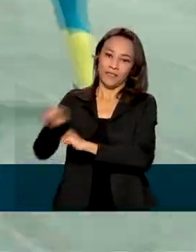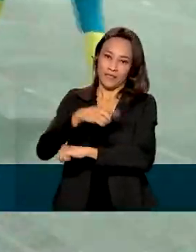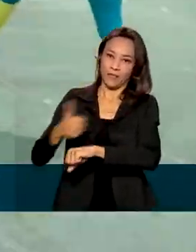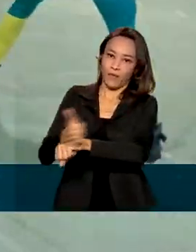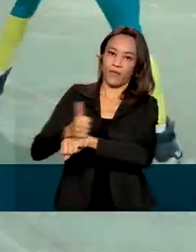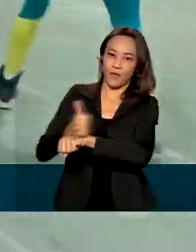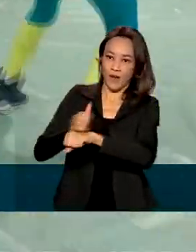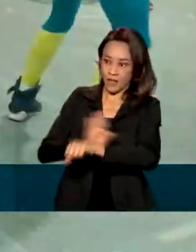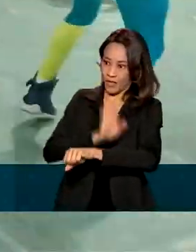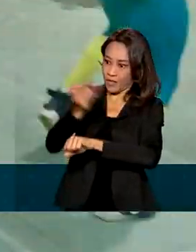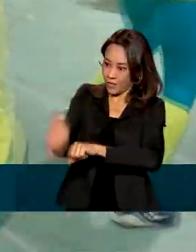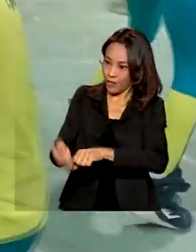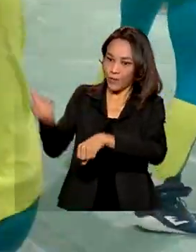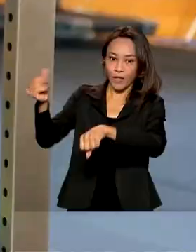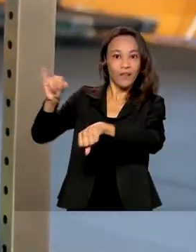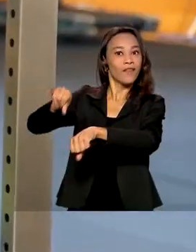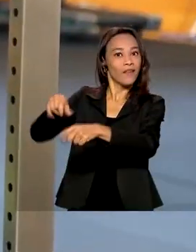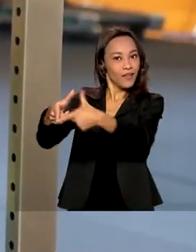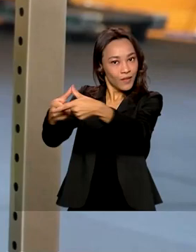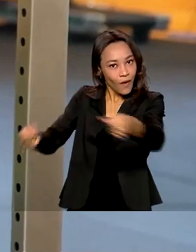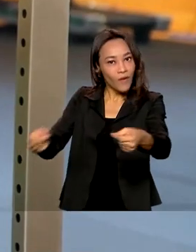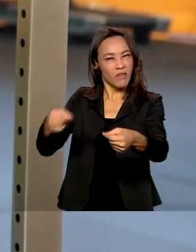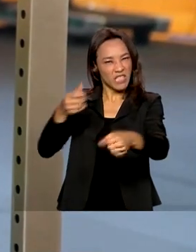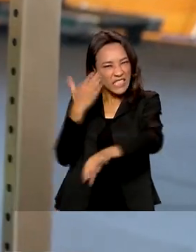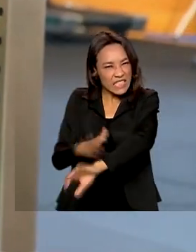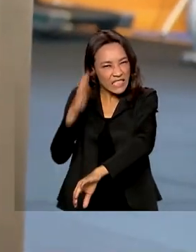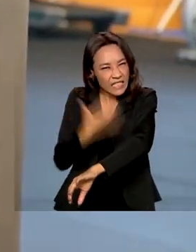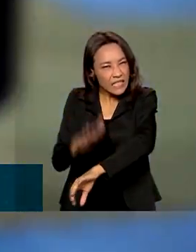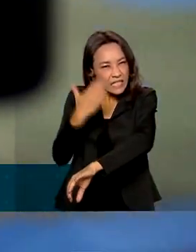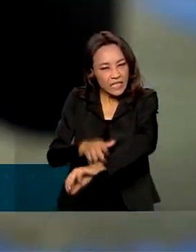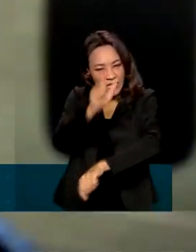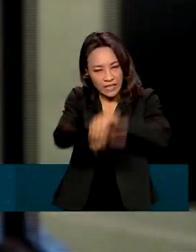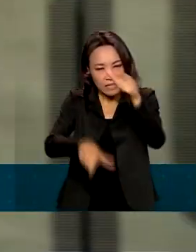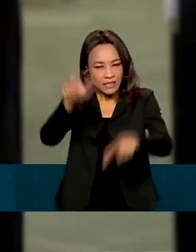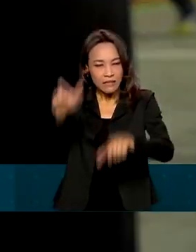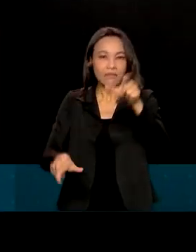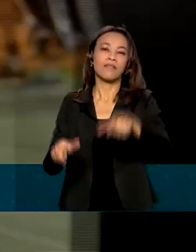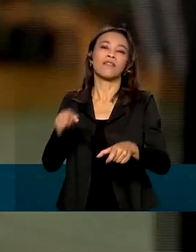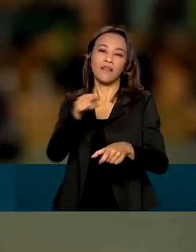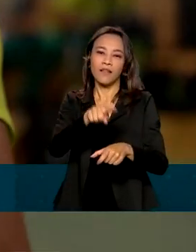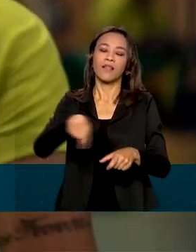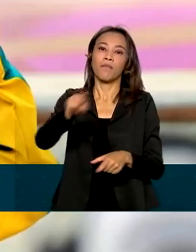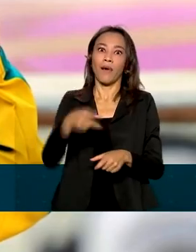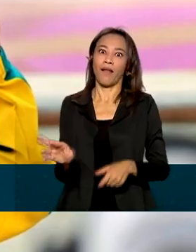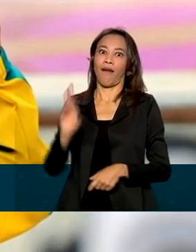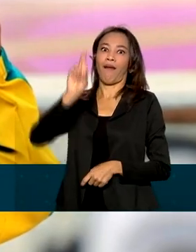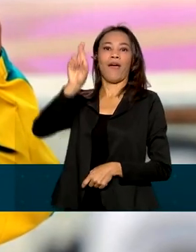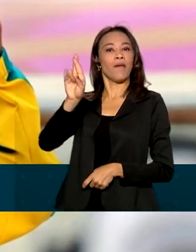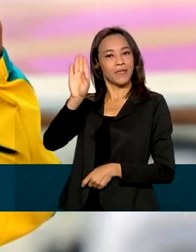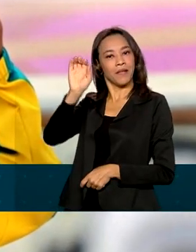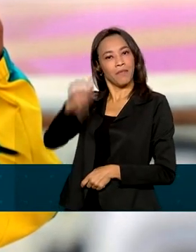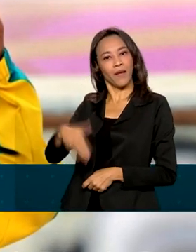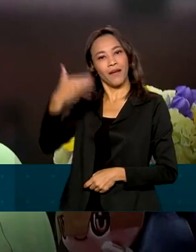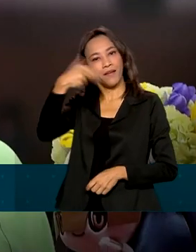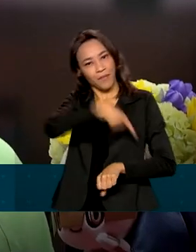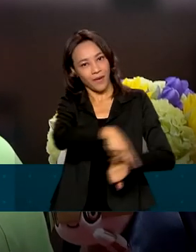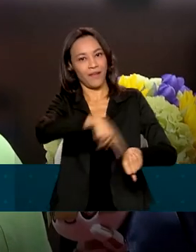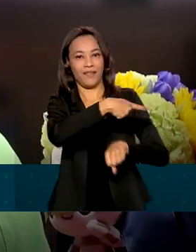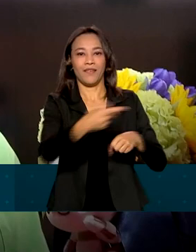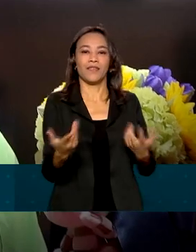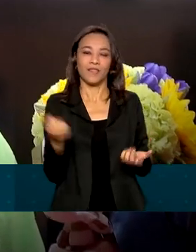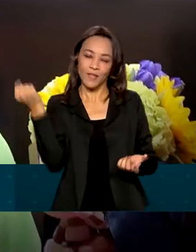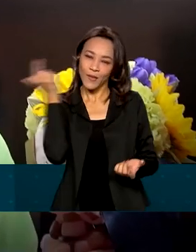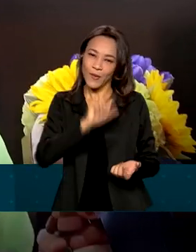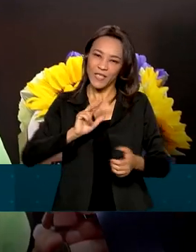esportistas de alto rendimento que se dedicam os treinos com tranquilidade para representar bem o país e